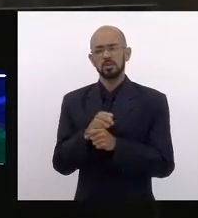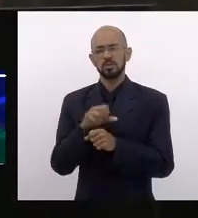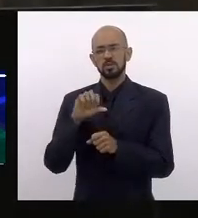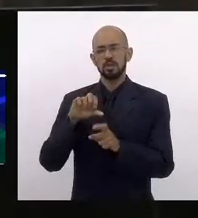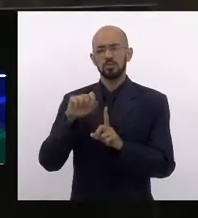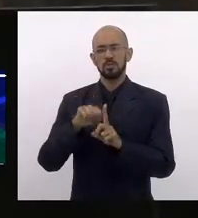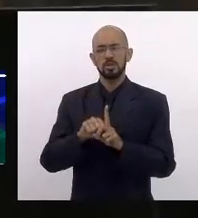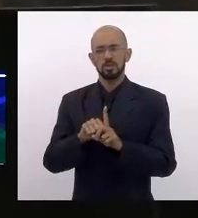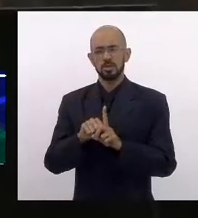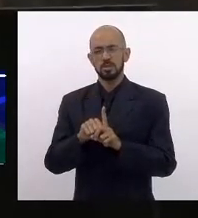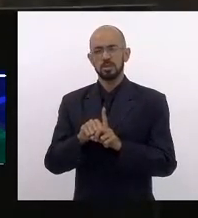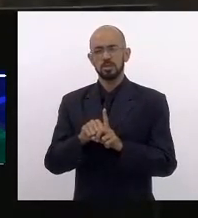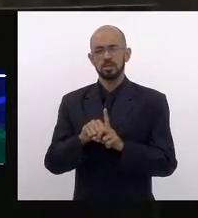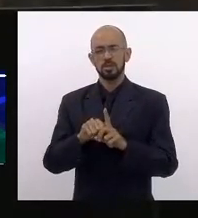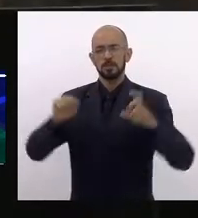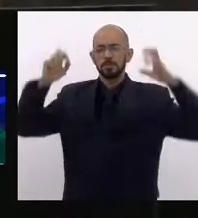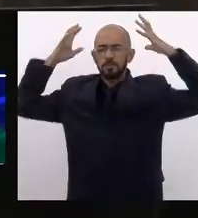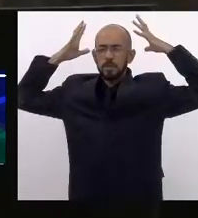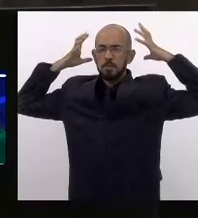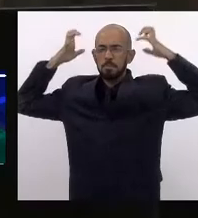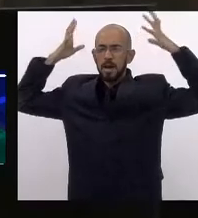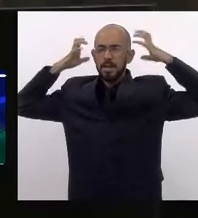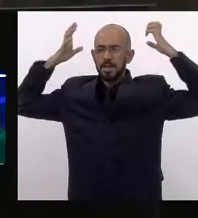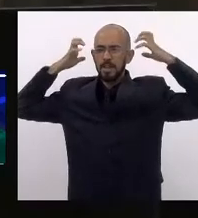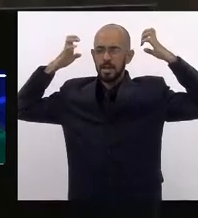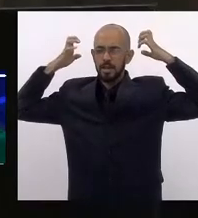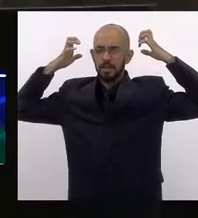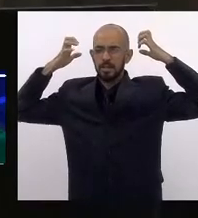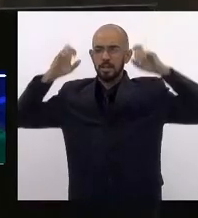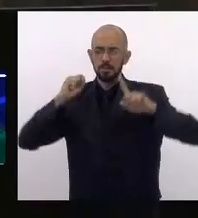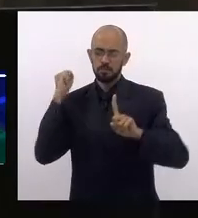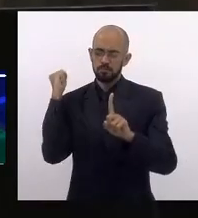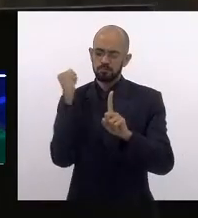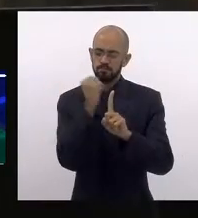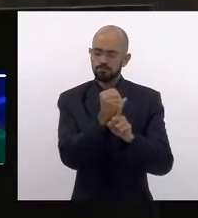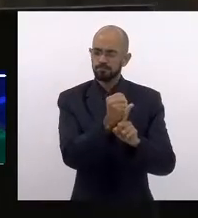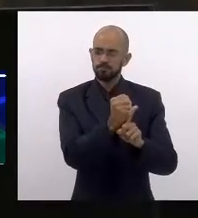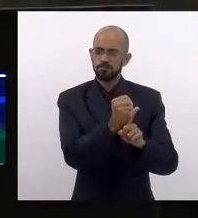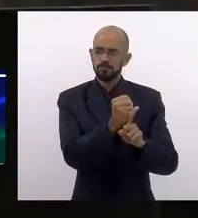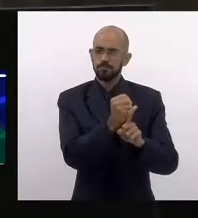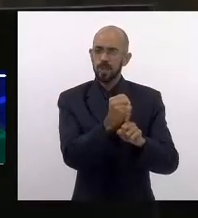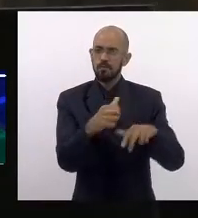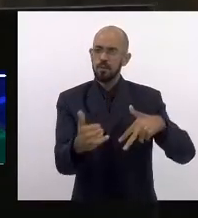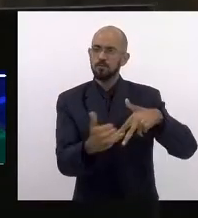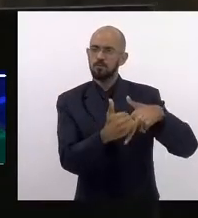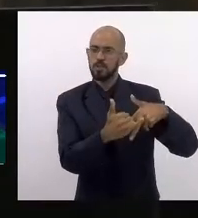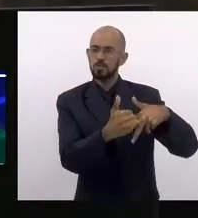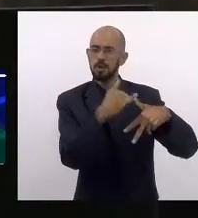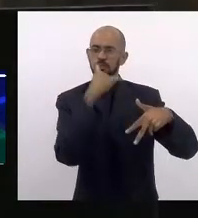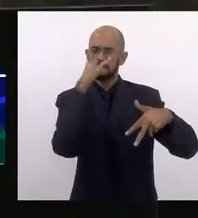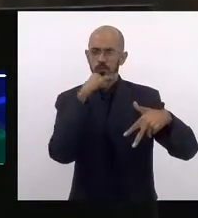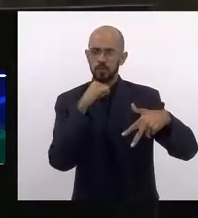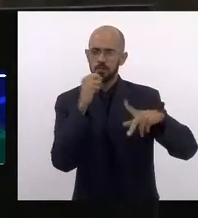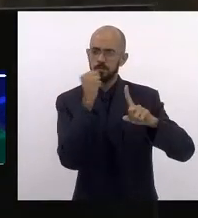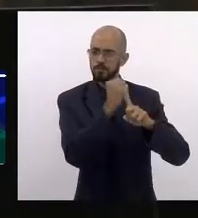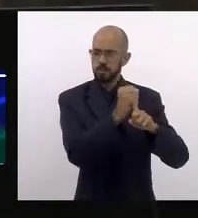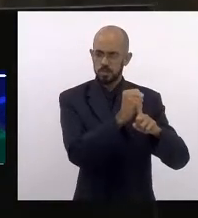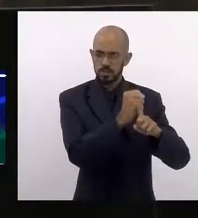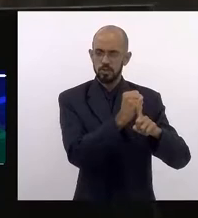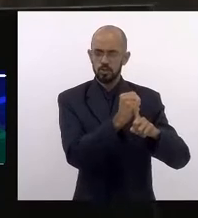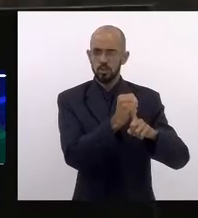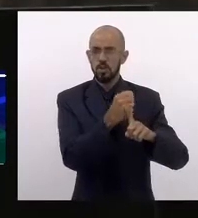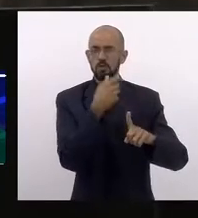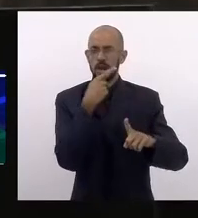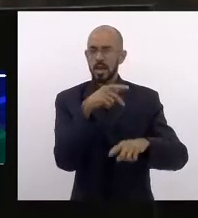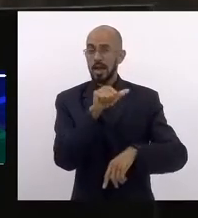que Marielle Franco foi vítima de feminicídio político no estado do Rio de Janeiro. E falava 14 de março,